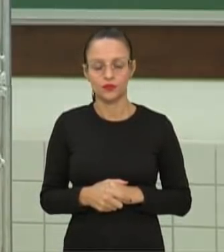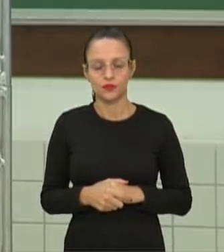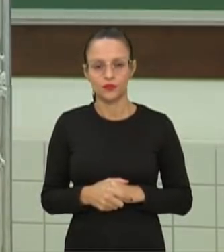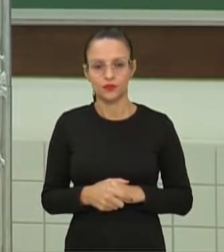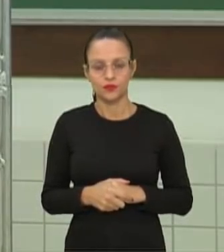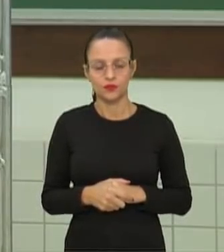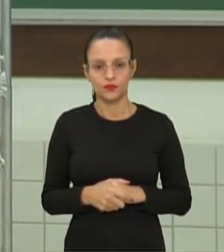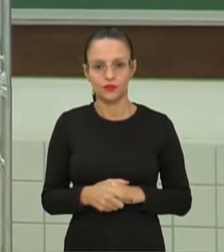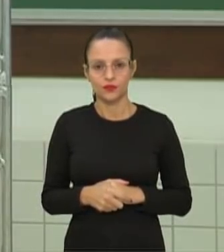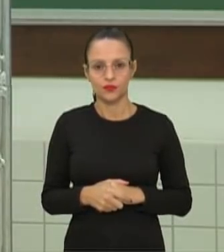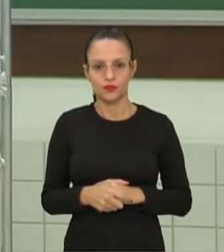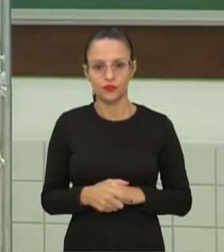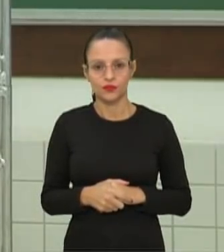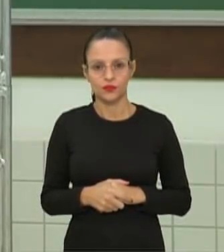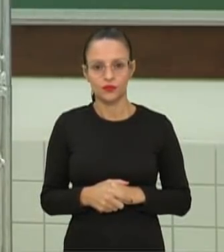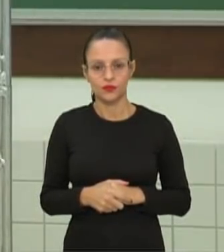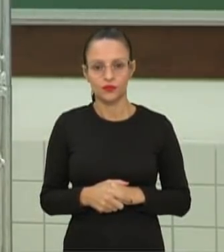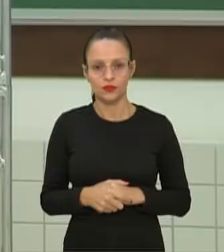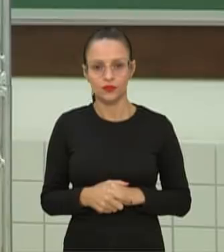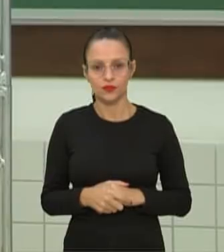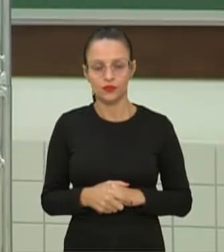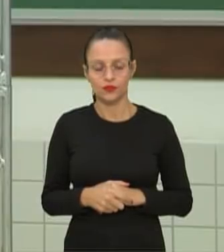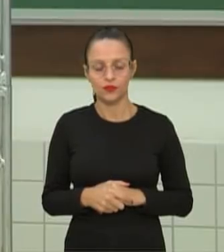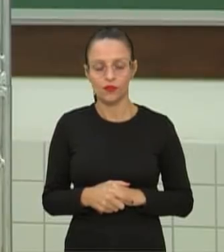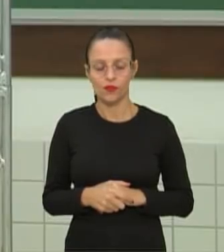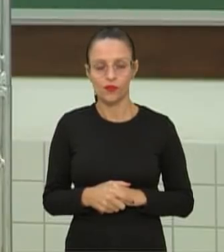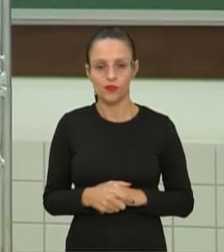igual a quanto? Igual a 3.